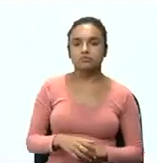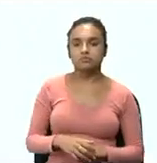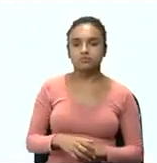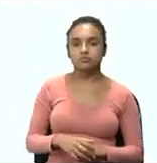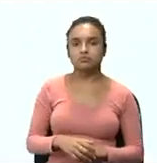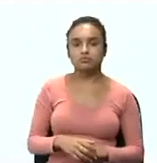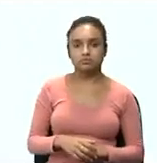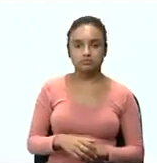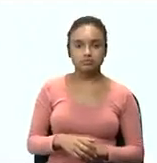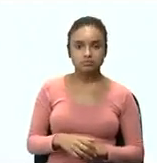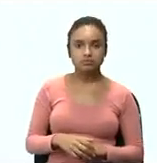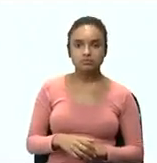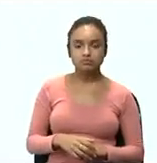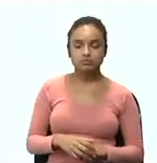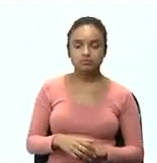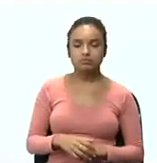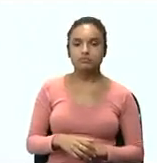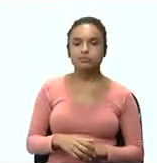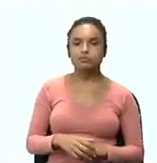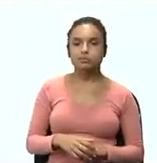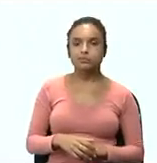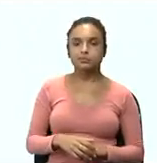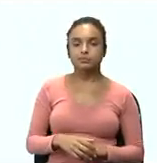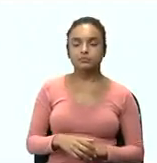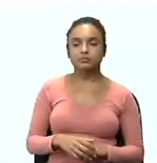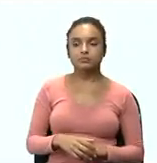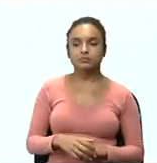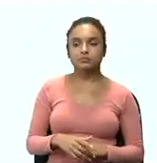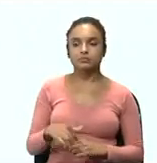Nesse caso aqui, nós temos, então,